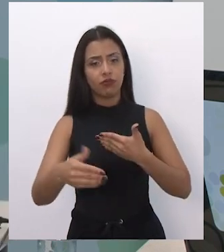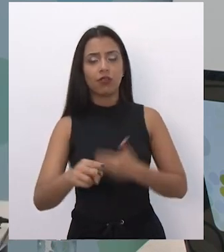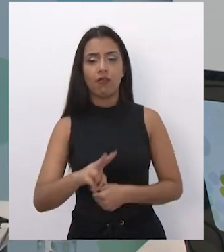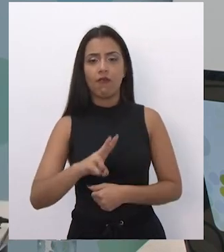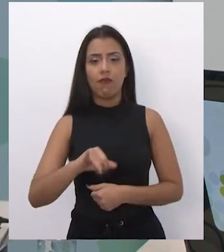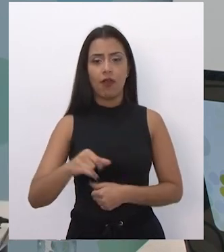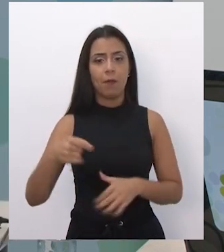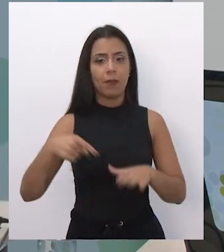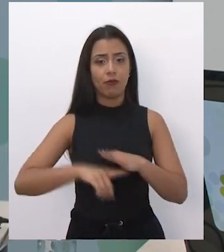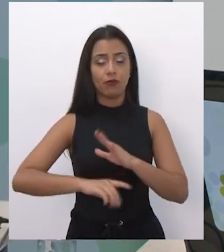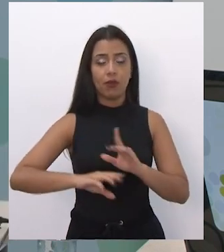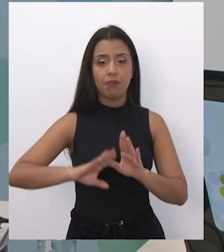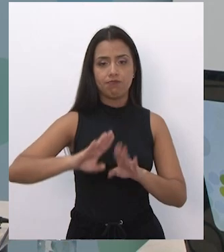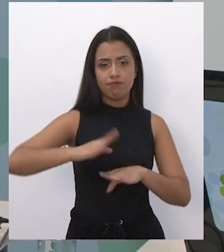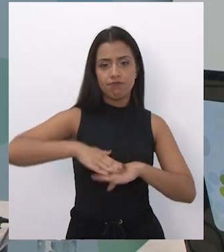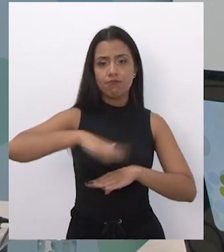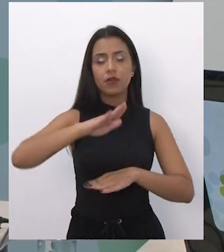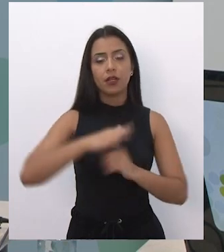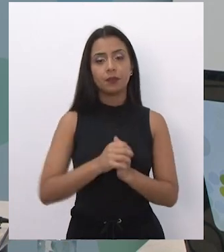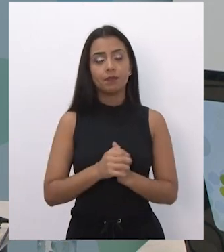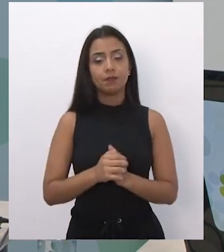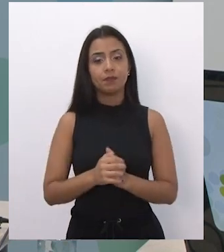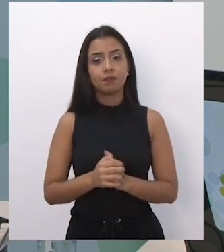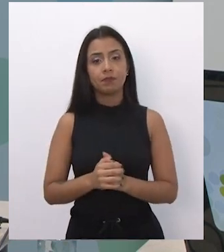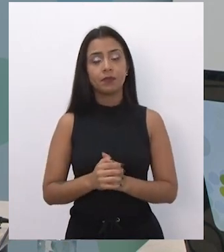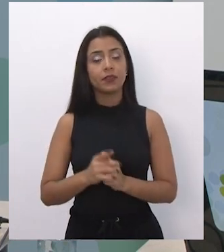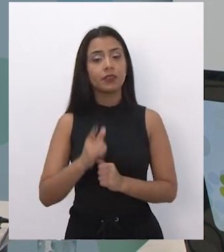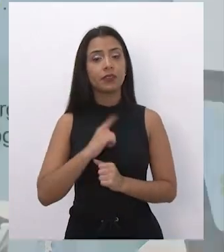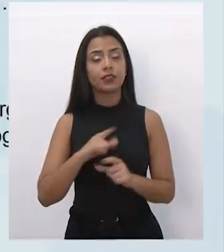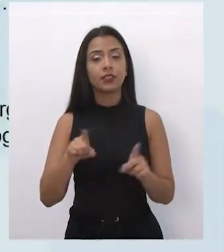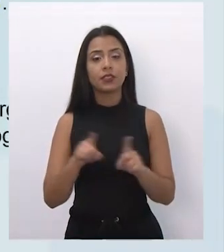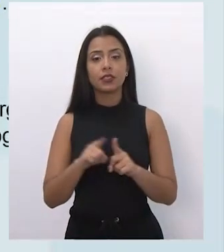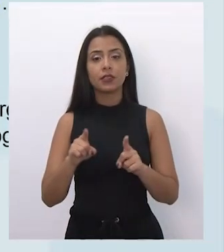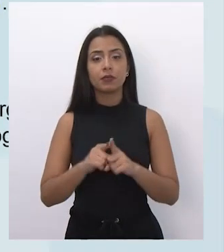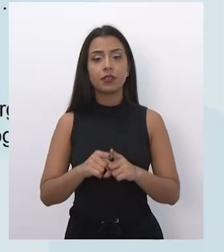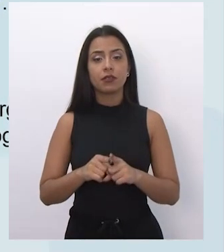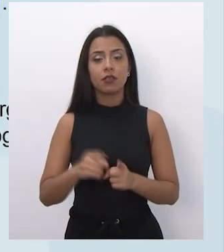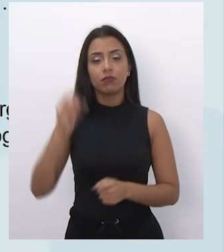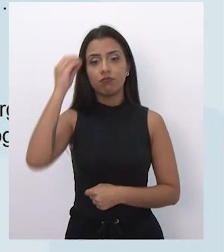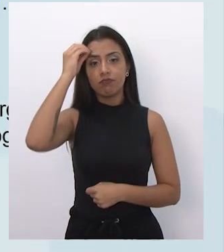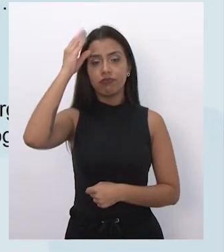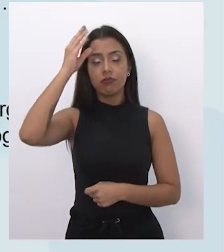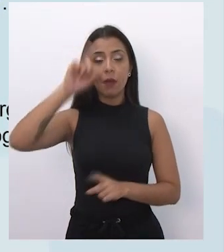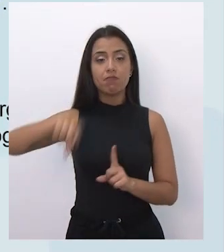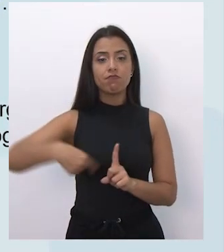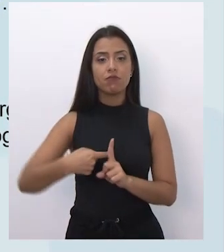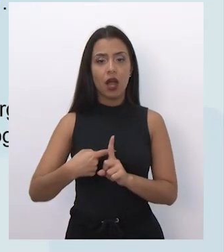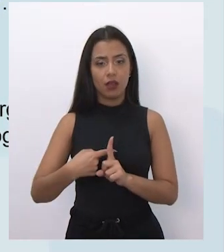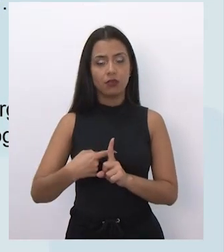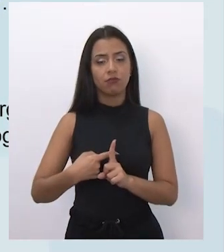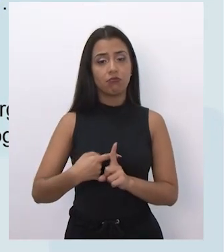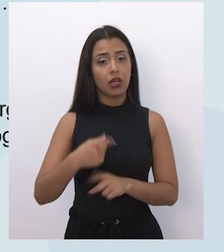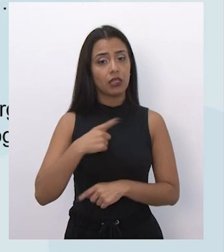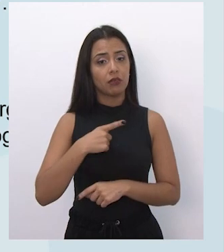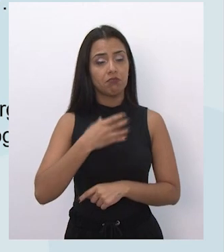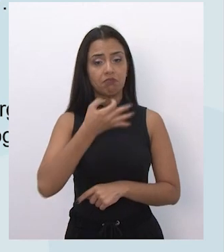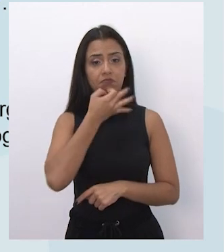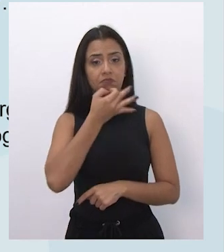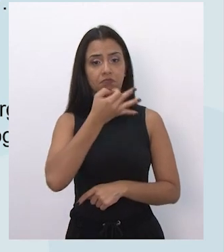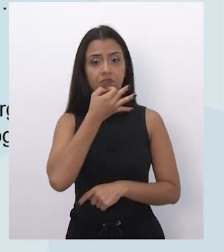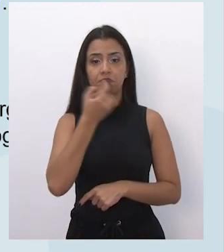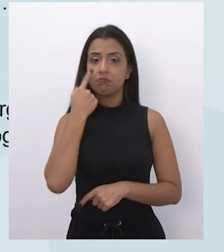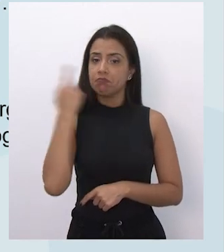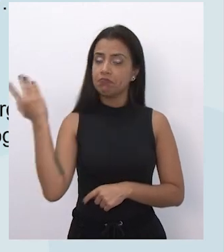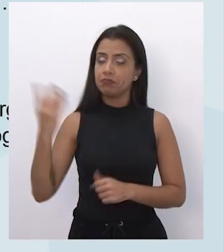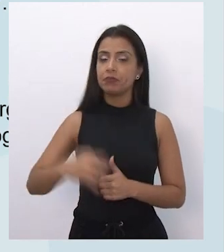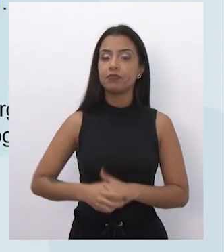vai aparecer também para vocês aí o item Saiba Mais. Então aqui como sugestão, né? Nós estamos aqui mencionando a